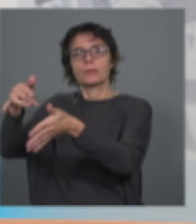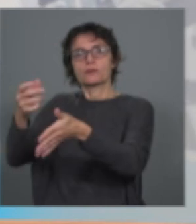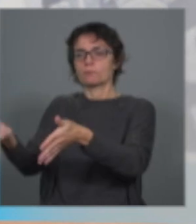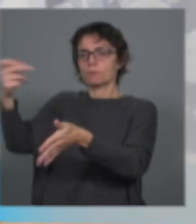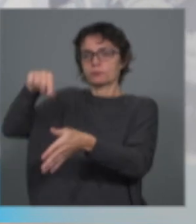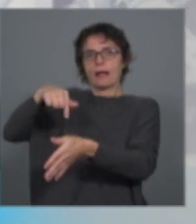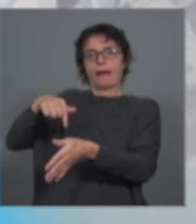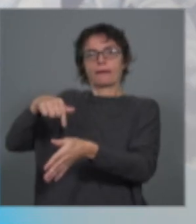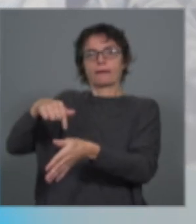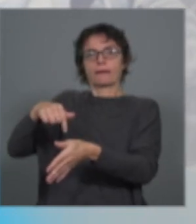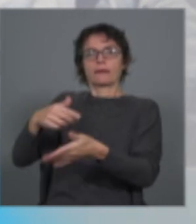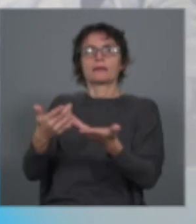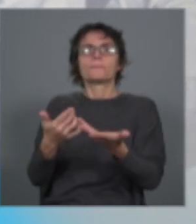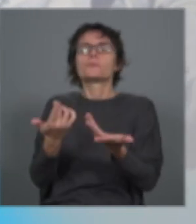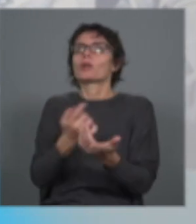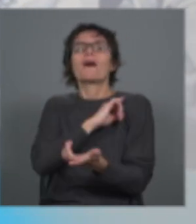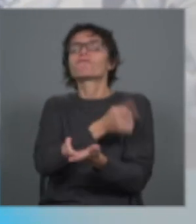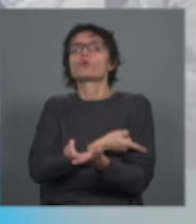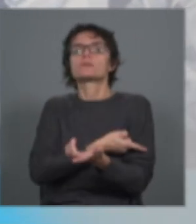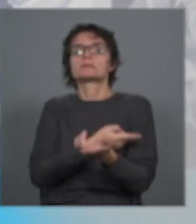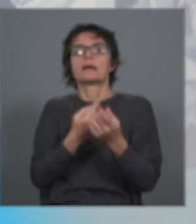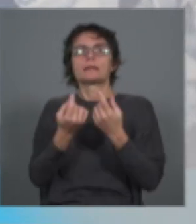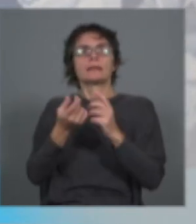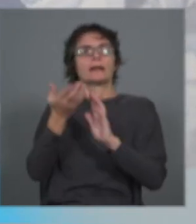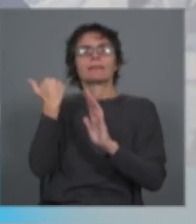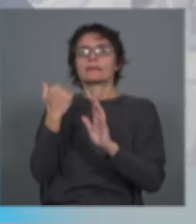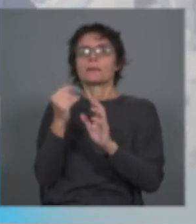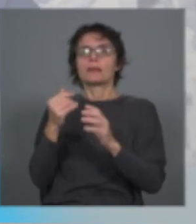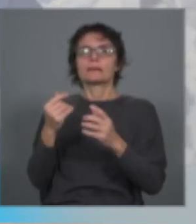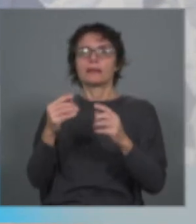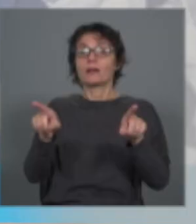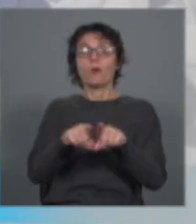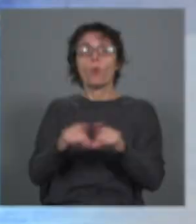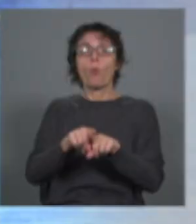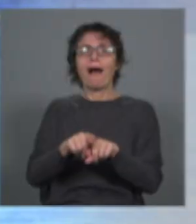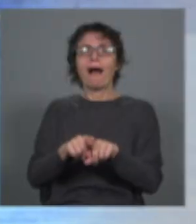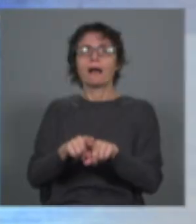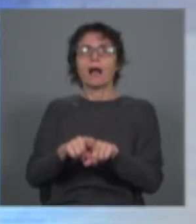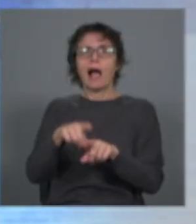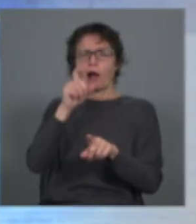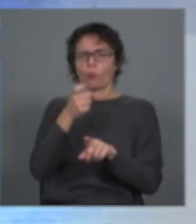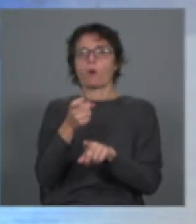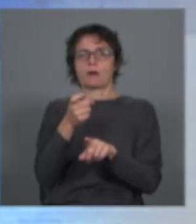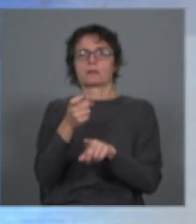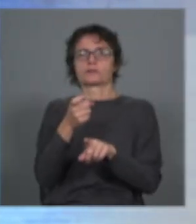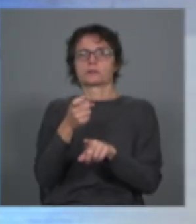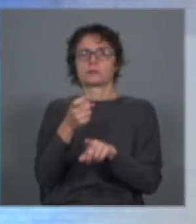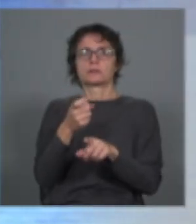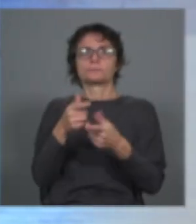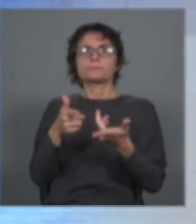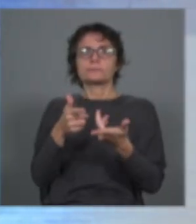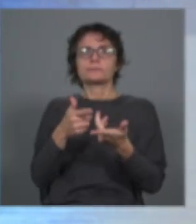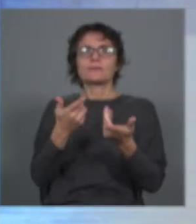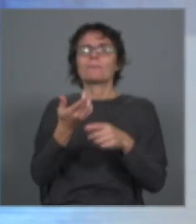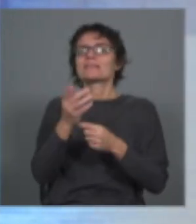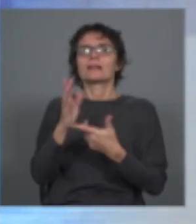um termo que se usava antigamente como sinónimo de coragem. Estava a pensar precisamente na coragem que é necessário ter até para não ter força nenhuma, por